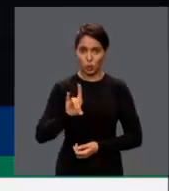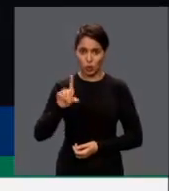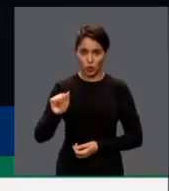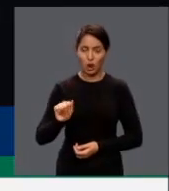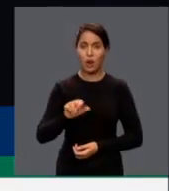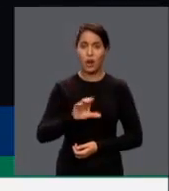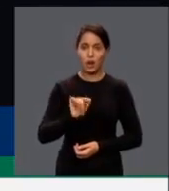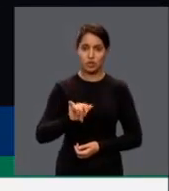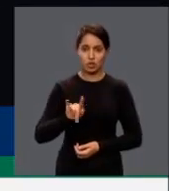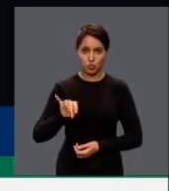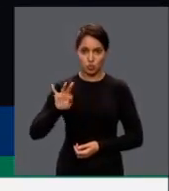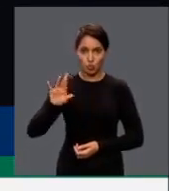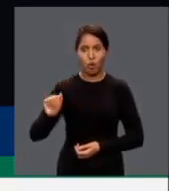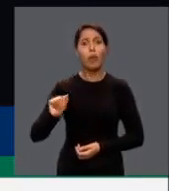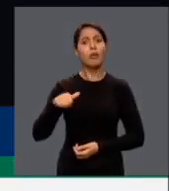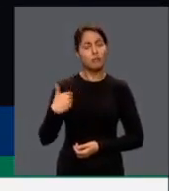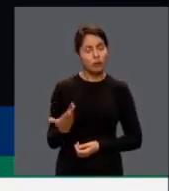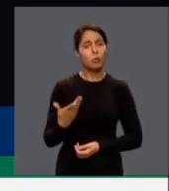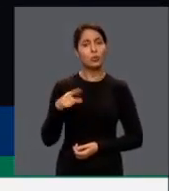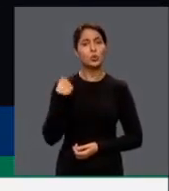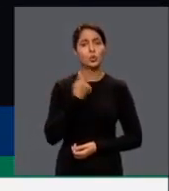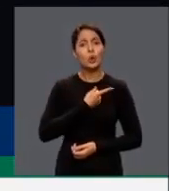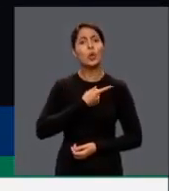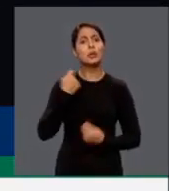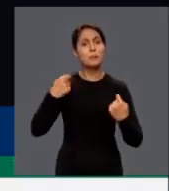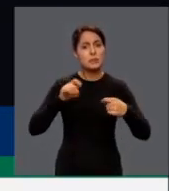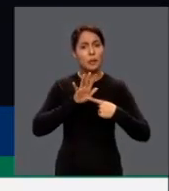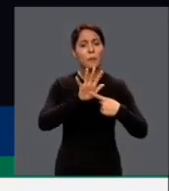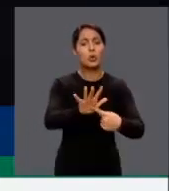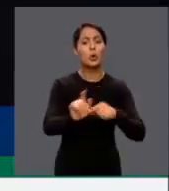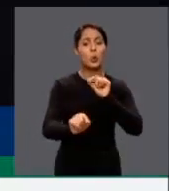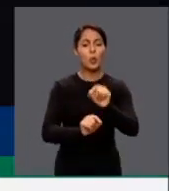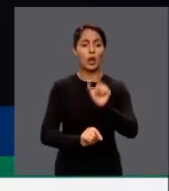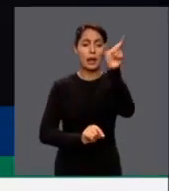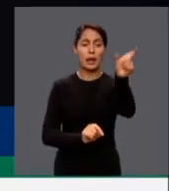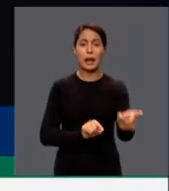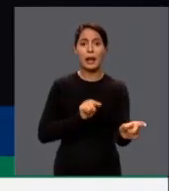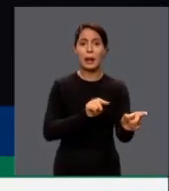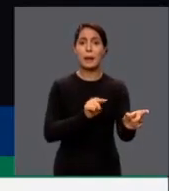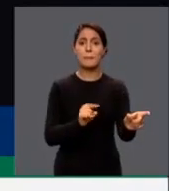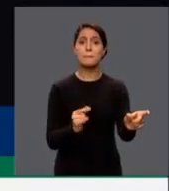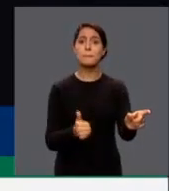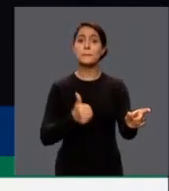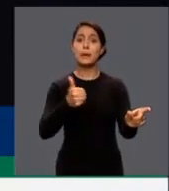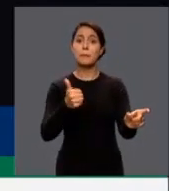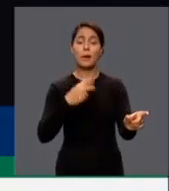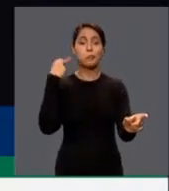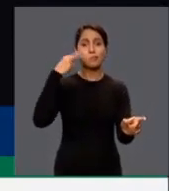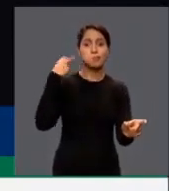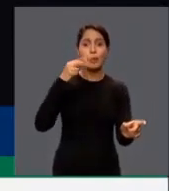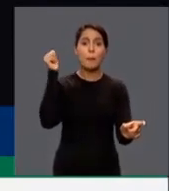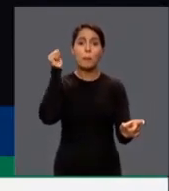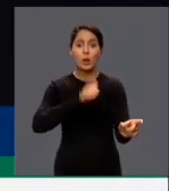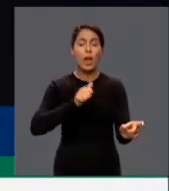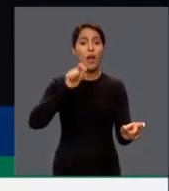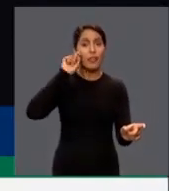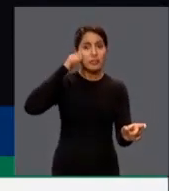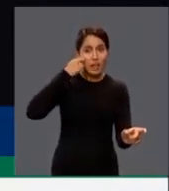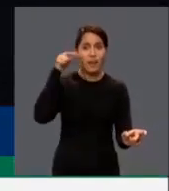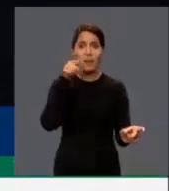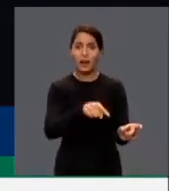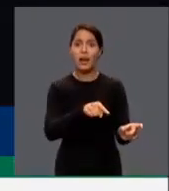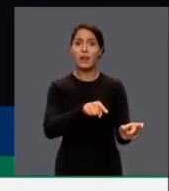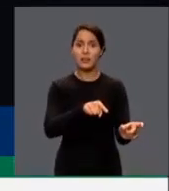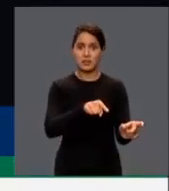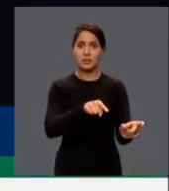violência que está sofrendo a nossa primeira vereadora eleita do município de Joinville, a primeira negra, a professora